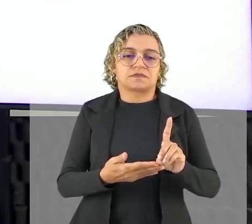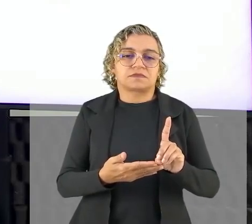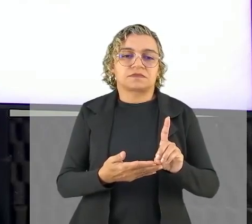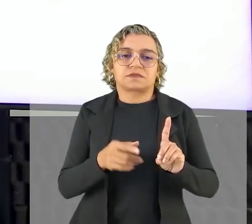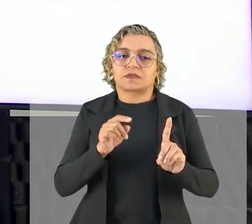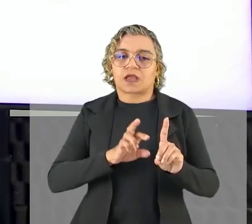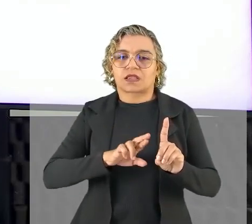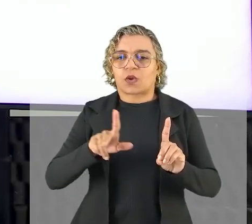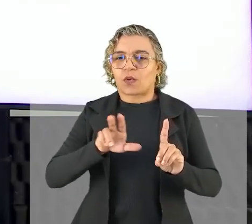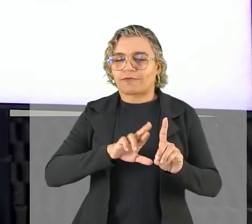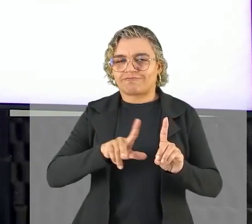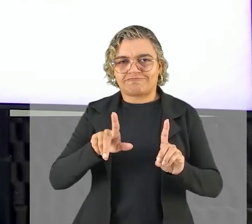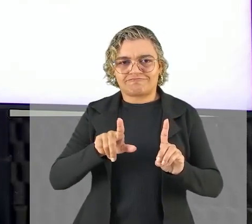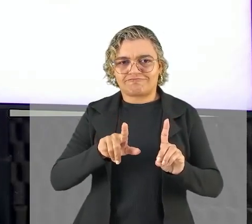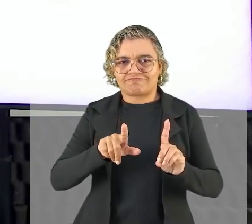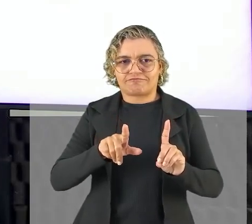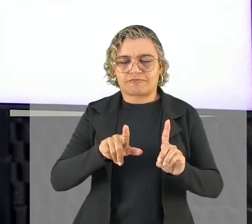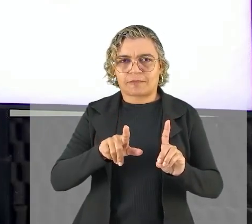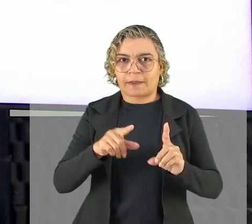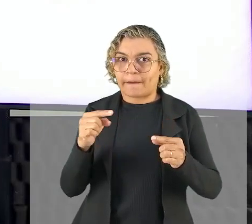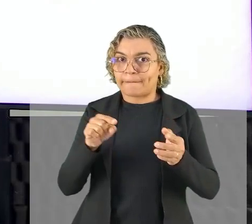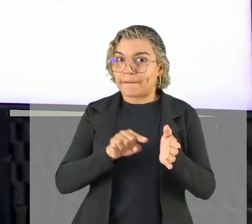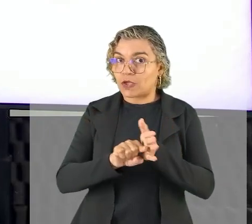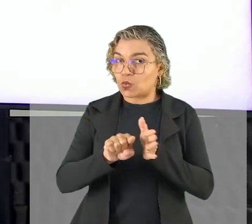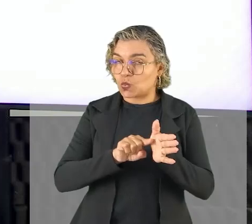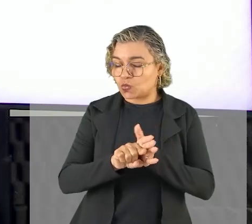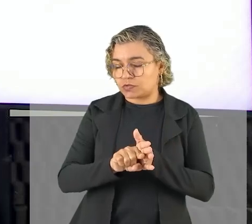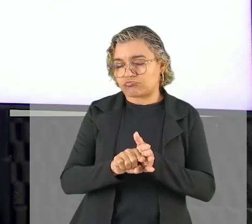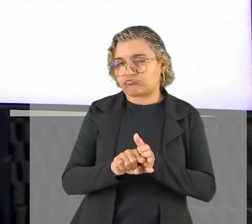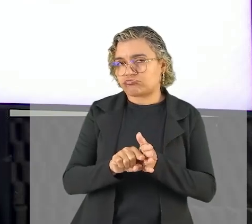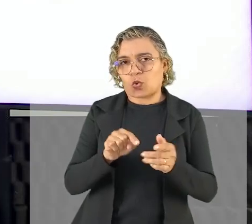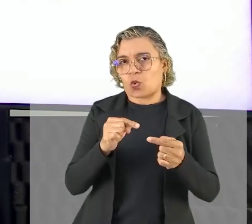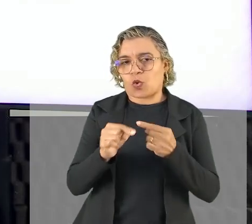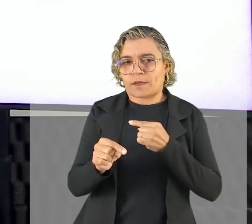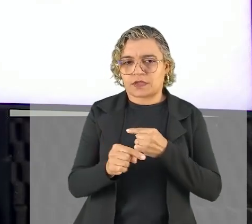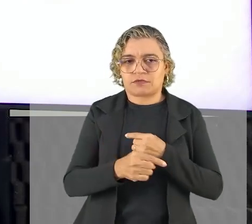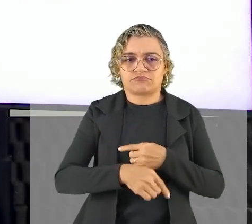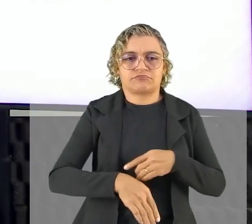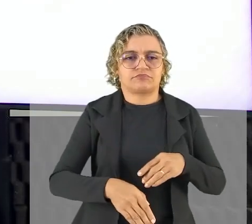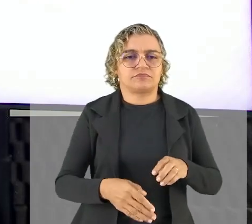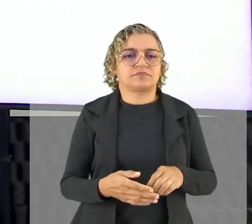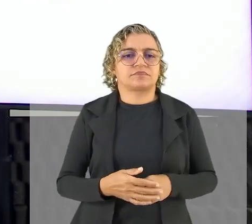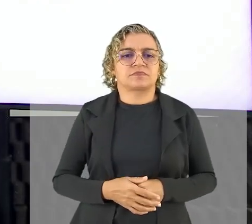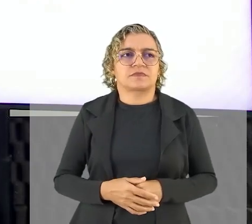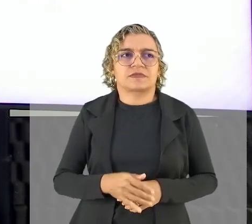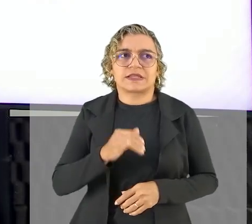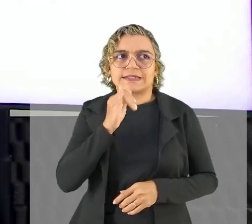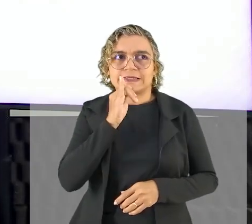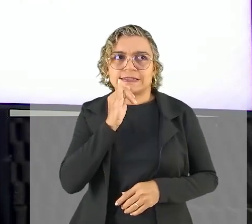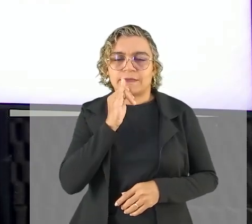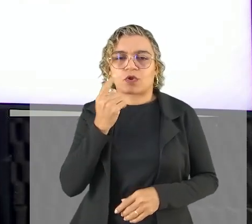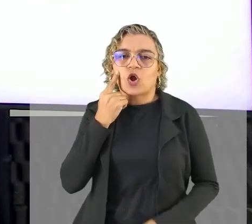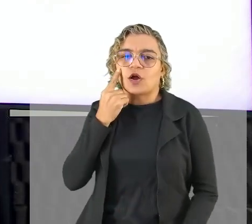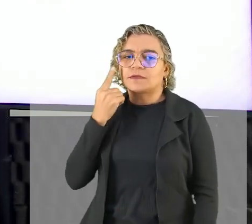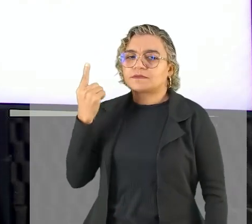disso que se trata o que o Kant falou. E também,